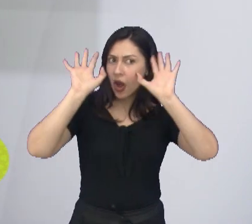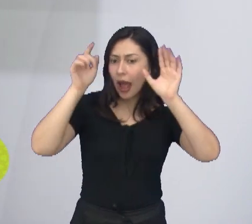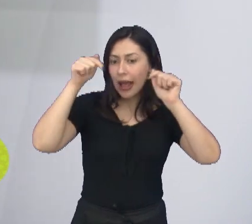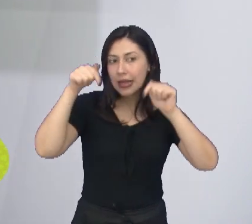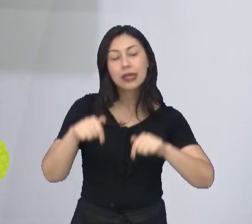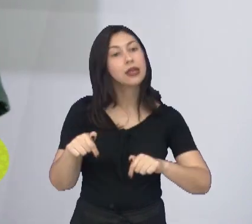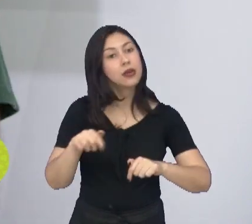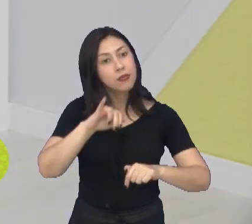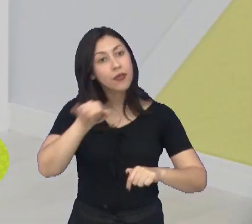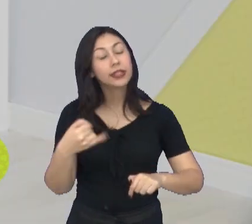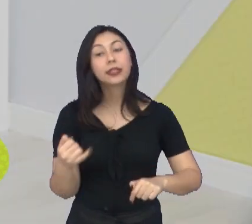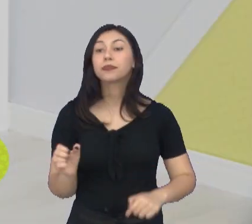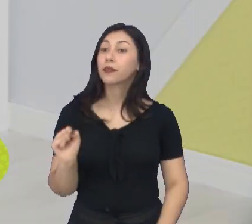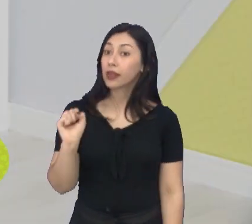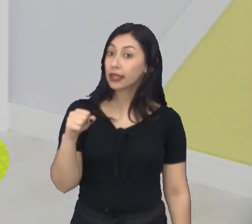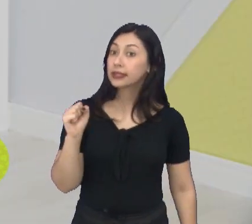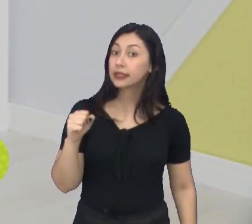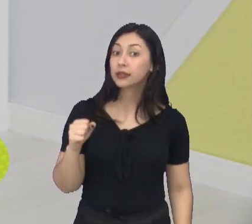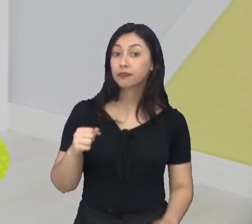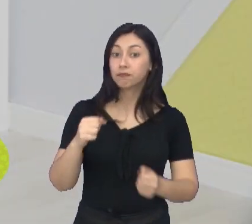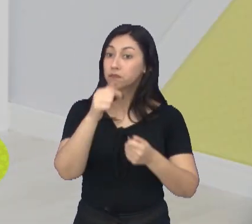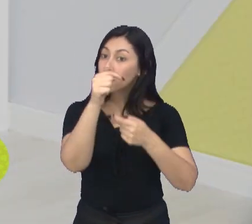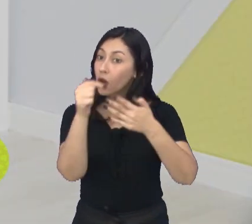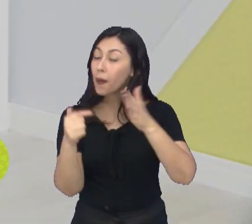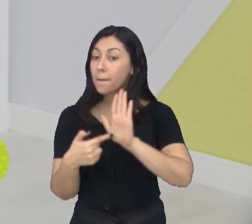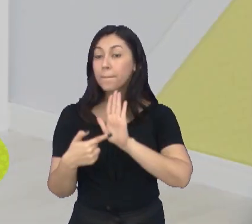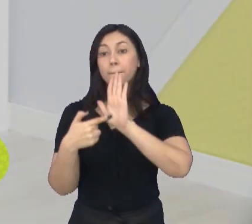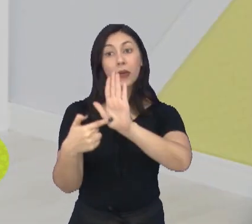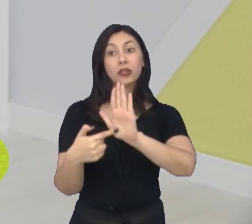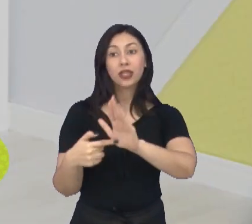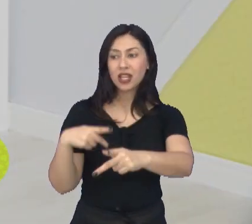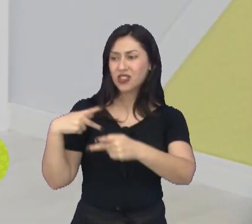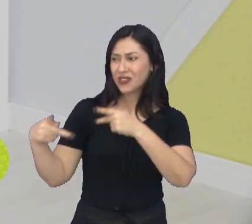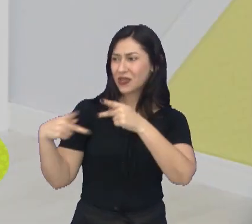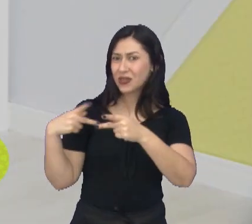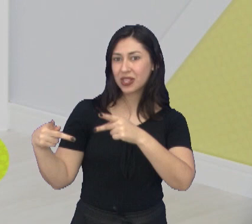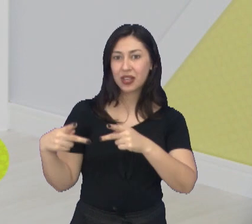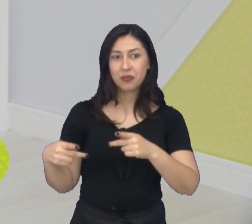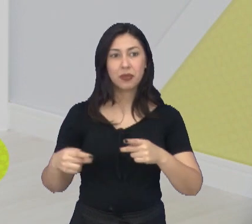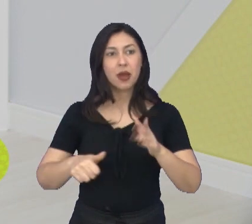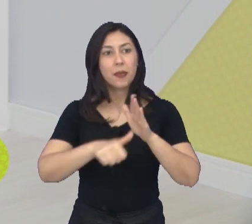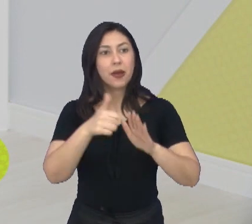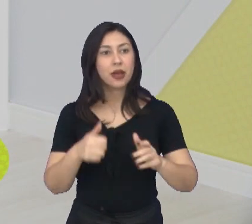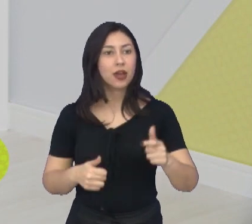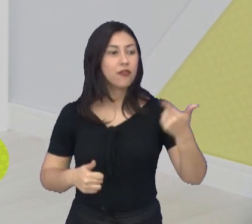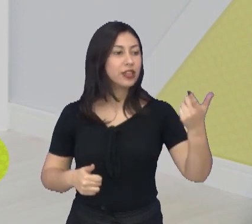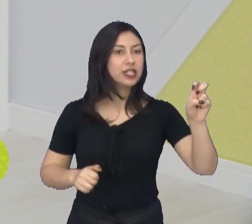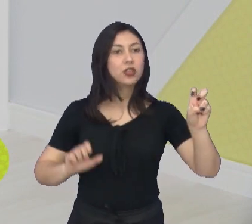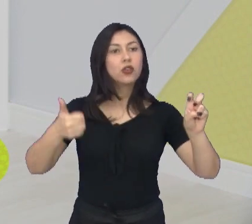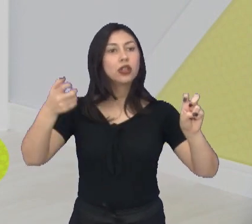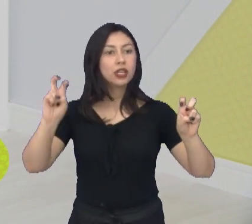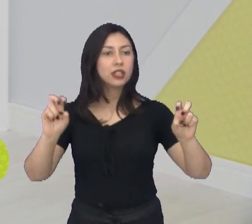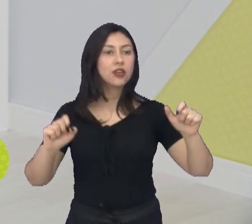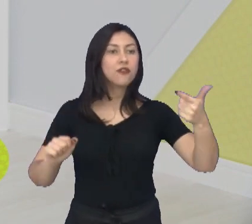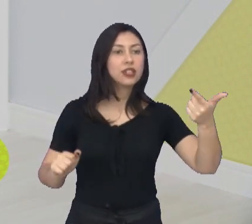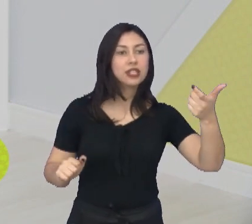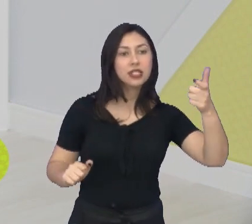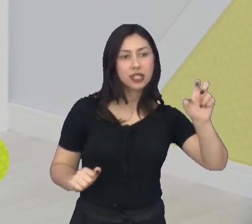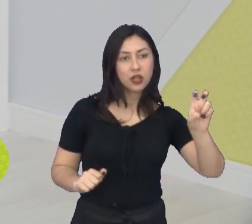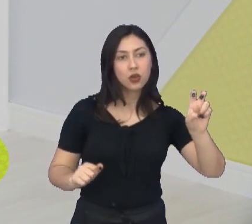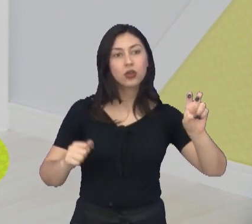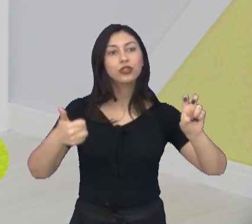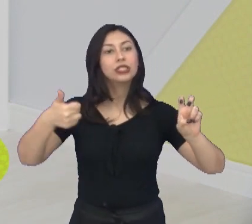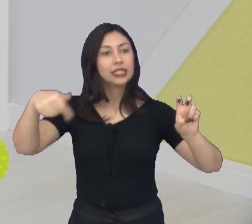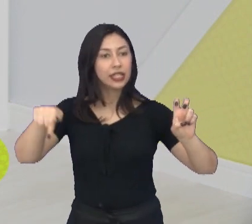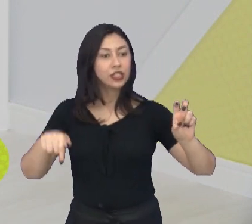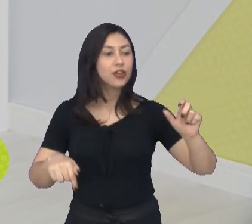os jogos em casa. Pois é, as parciais mostram como o São José foi dominado na partida, 25-15, 25-17 e também 25-20, ou seja,